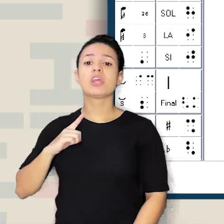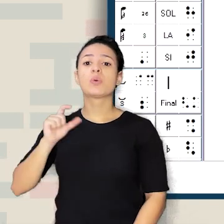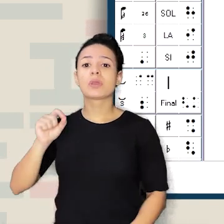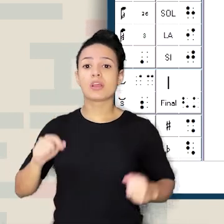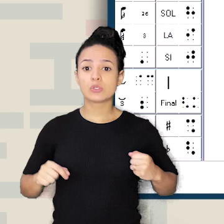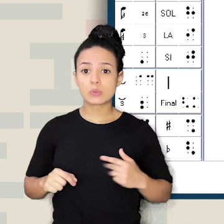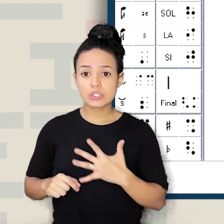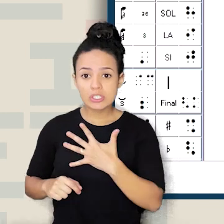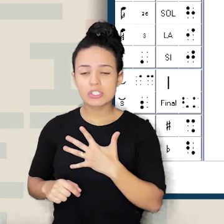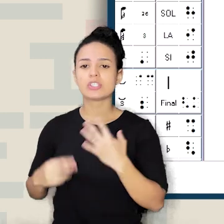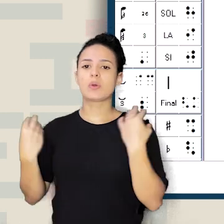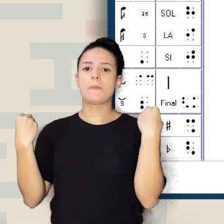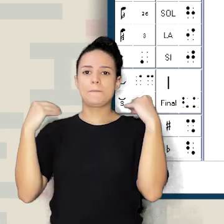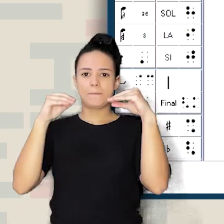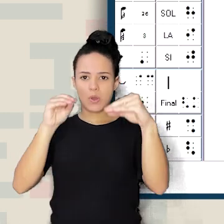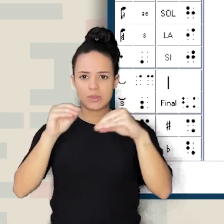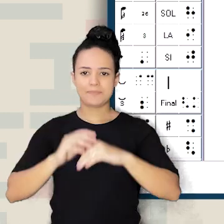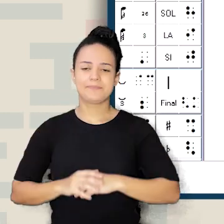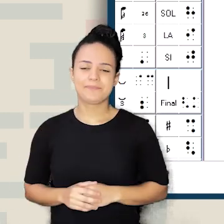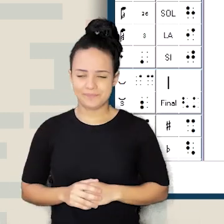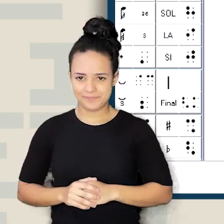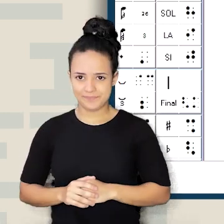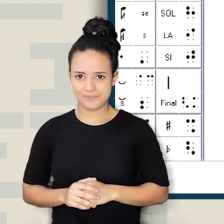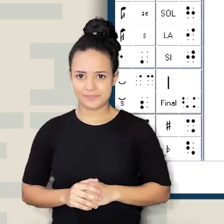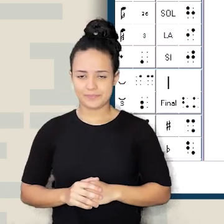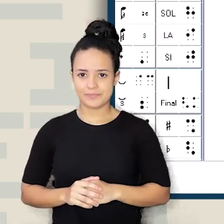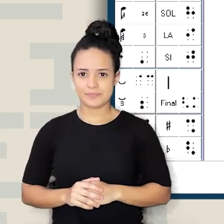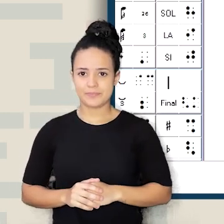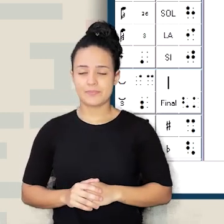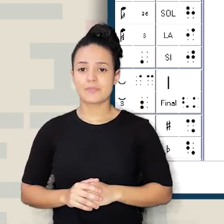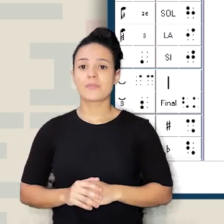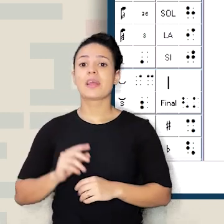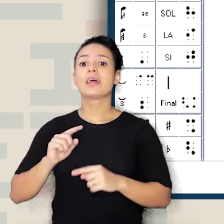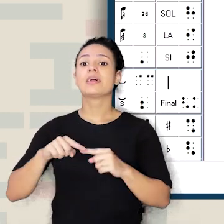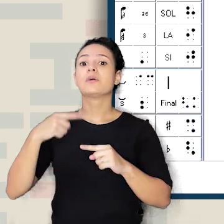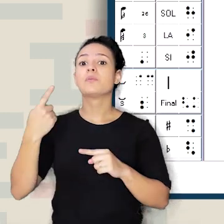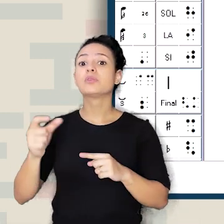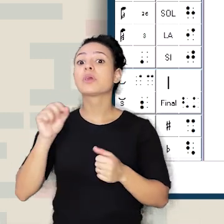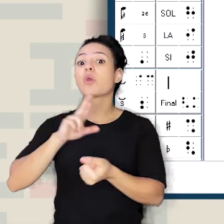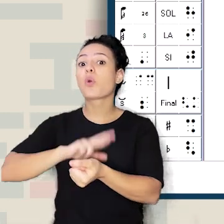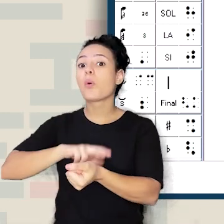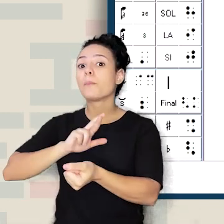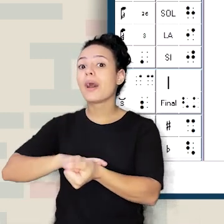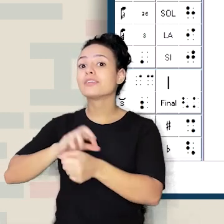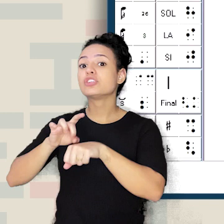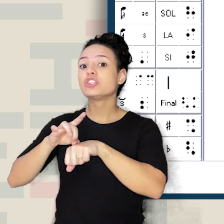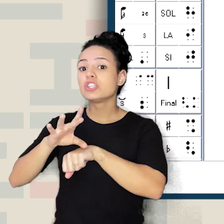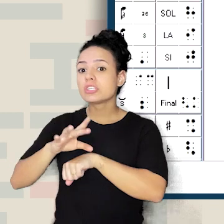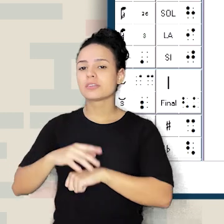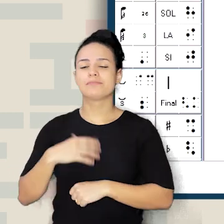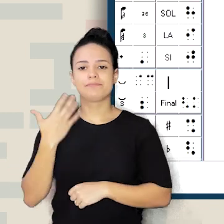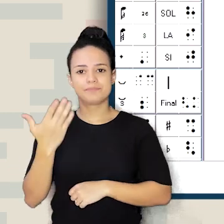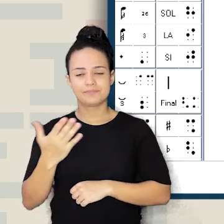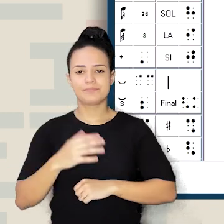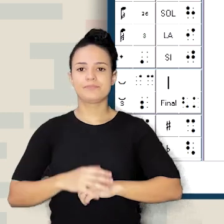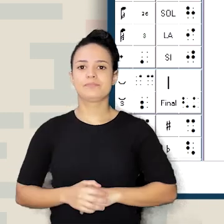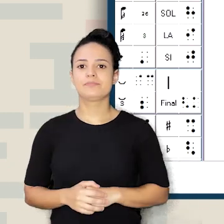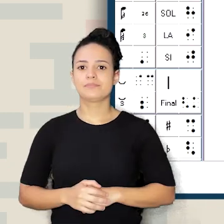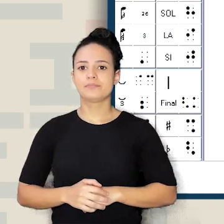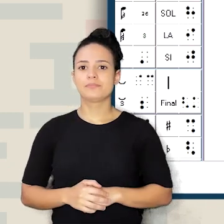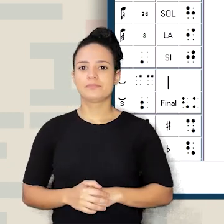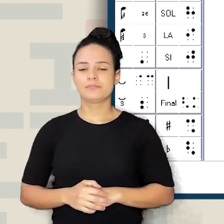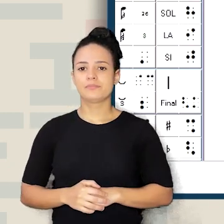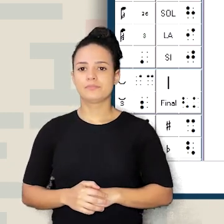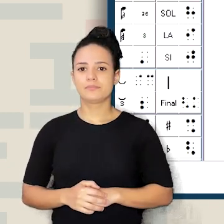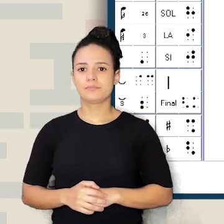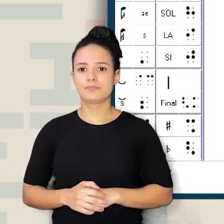que tivesse, né? Vamos imaginar que tivesse um sustenido. Então eu colocarei aqui uma alteração. Sustenido, espaço. Tá? Depois a indicação de compasso.